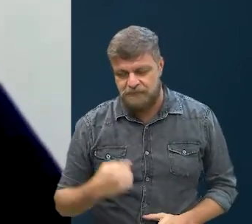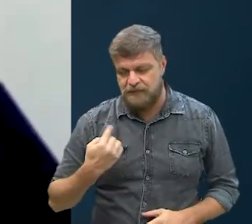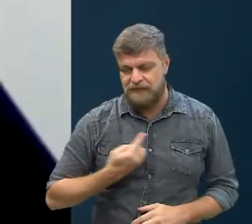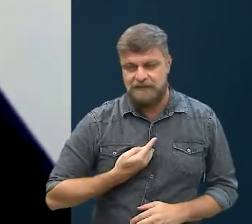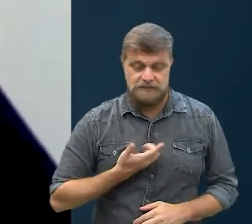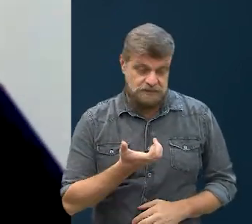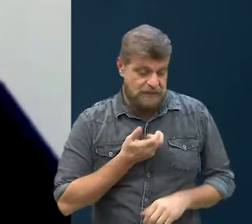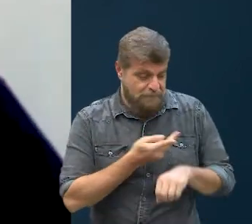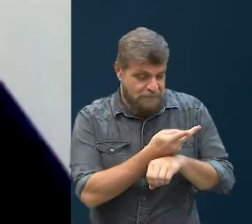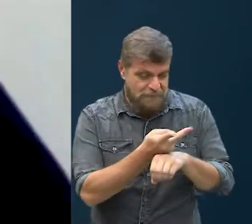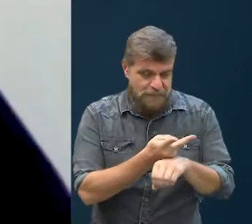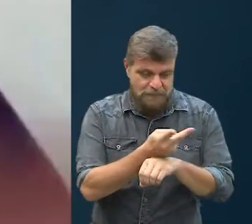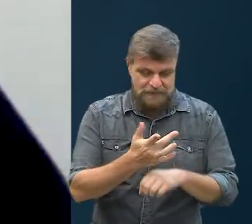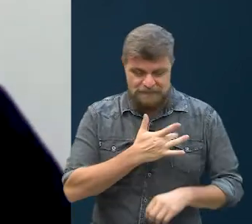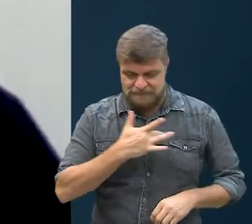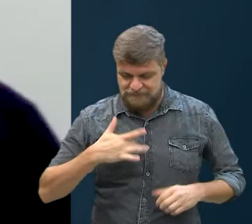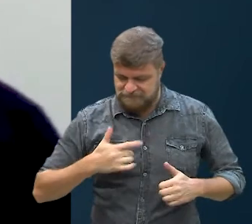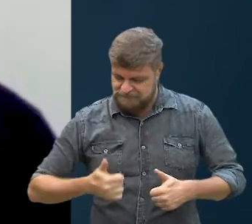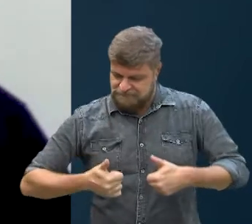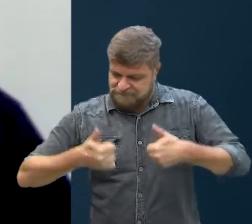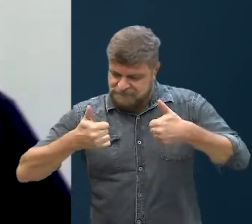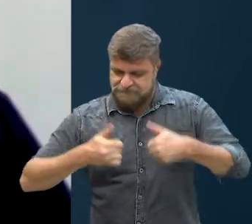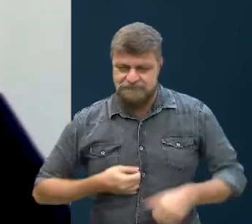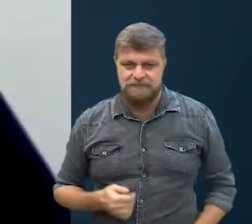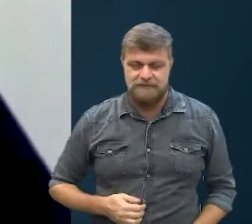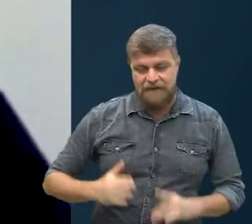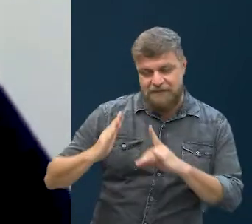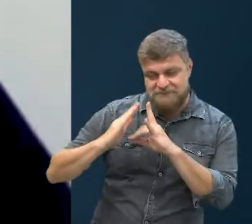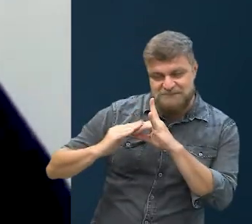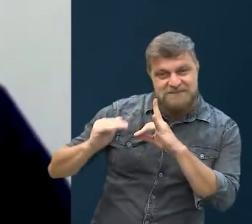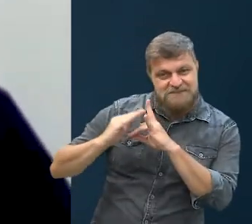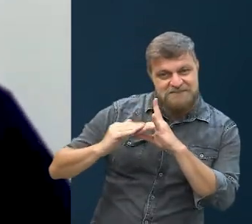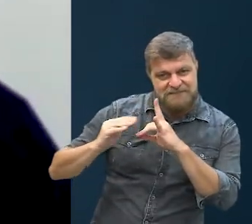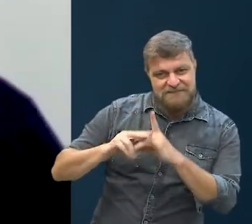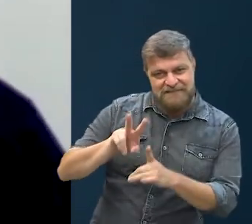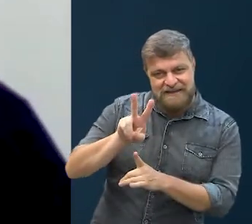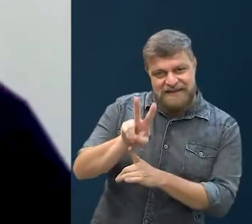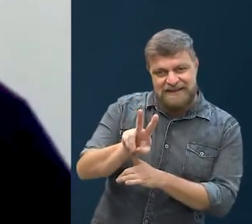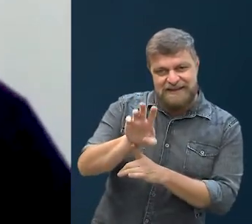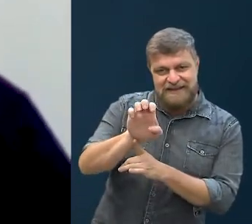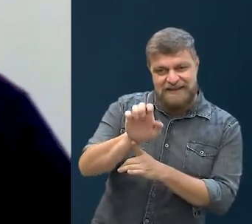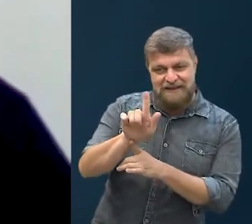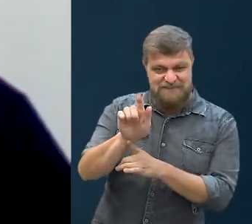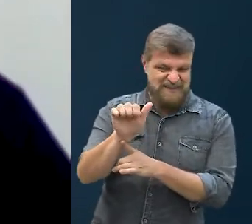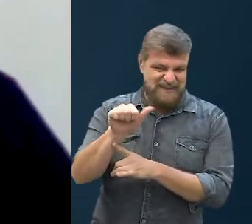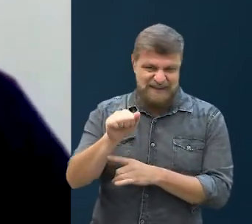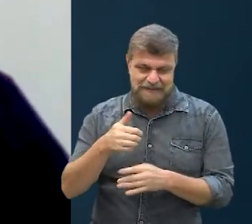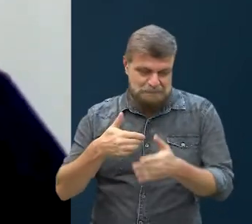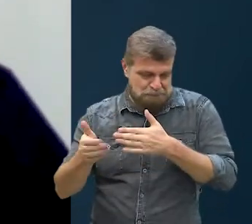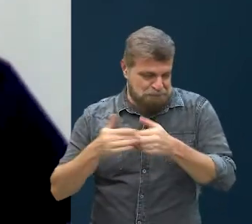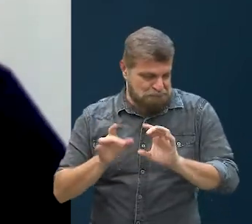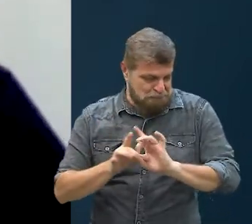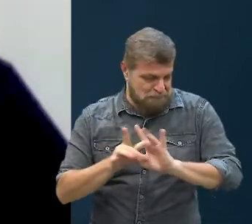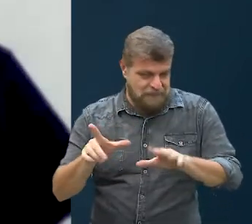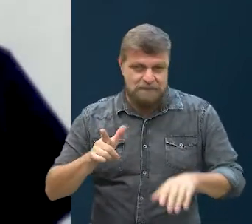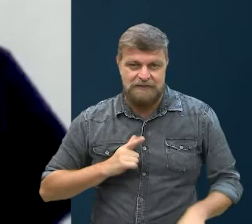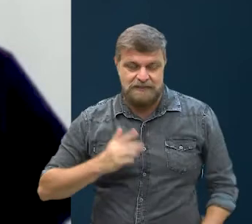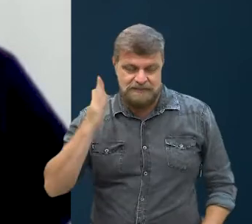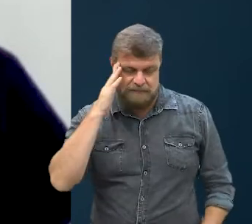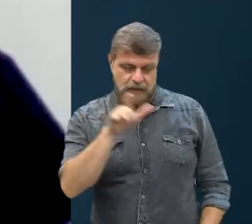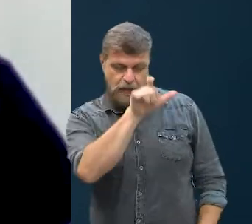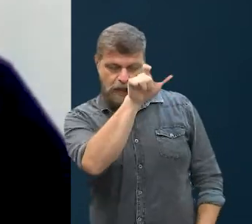gente esteja buscando, mais saudável, mais fit, vegano ou não, mas é legal quando a gente tem essa confiança de que